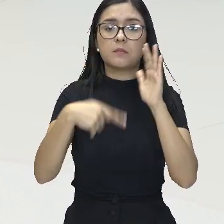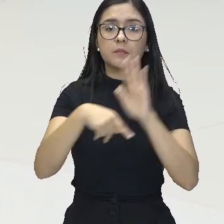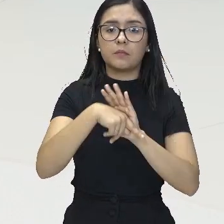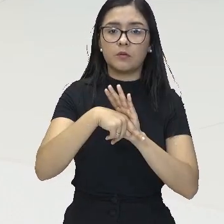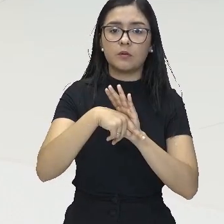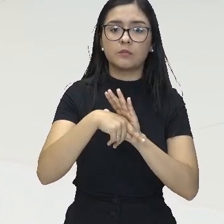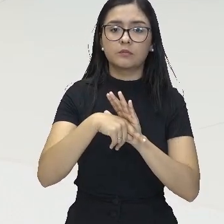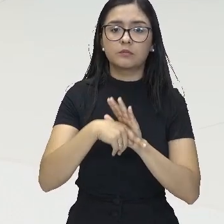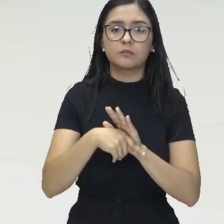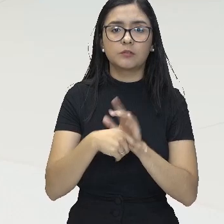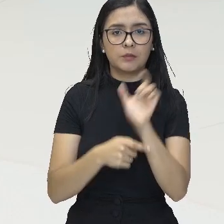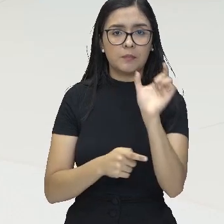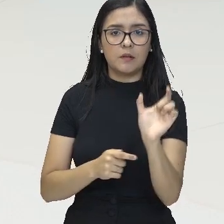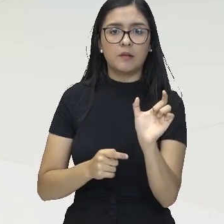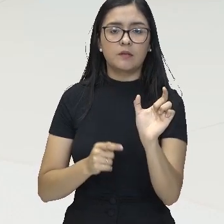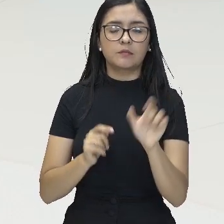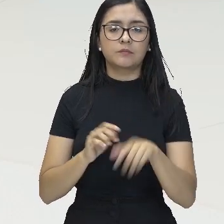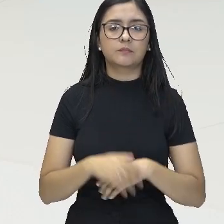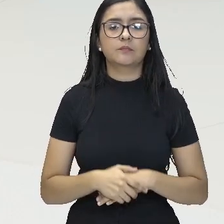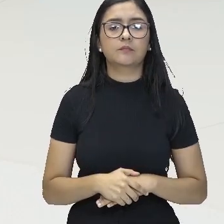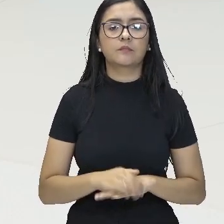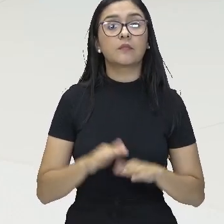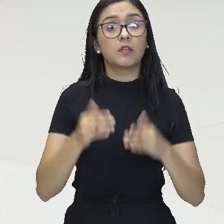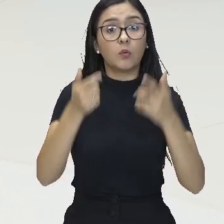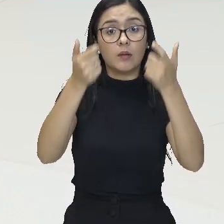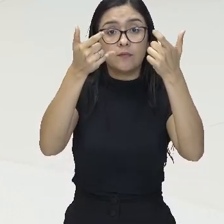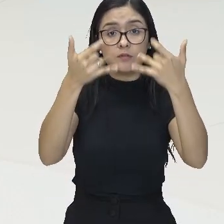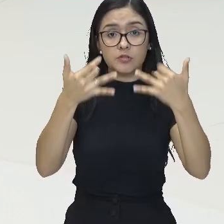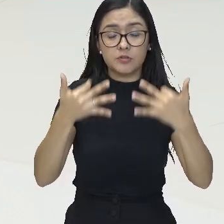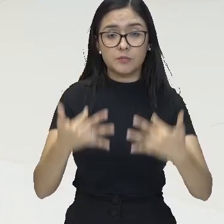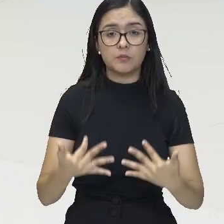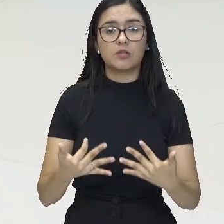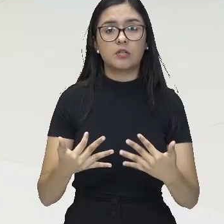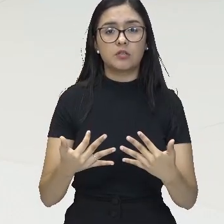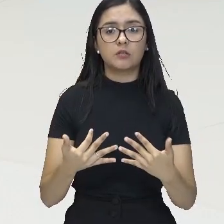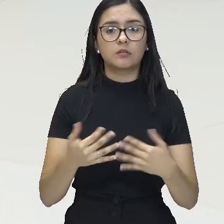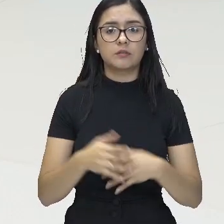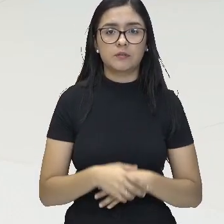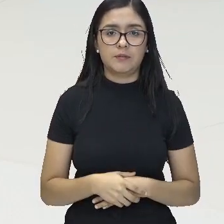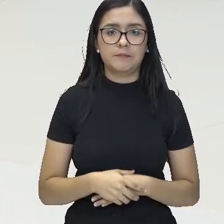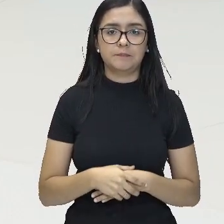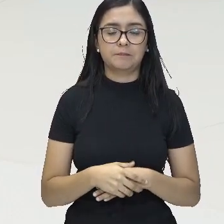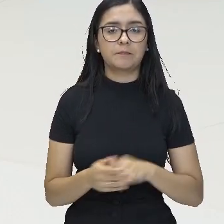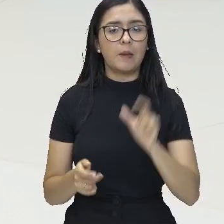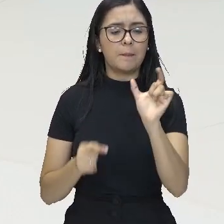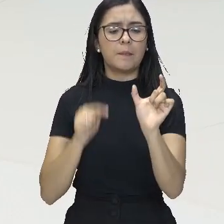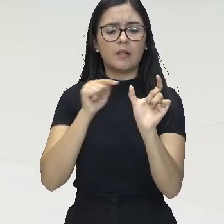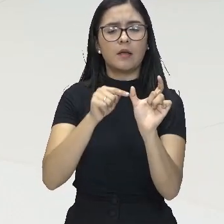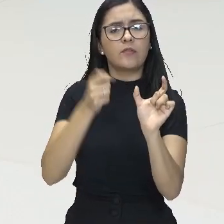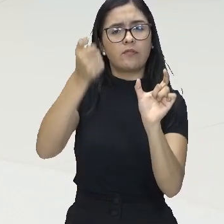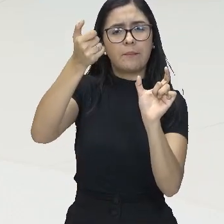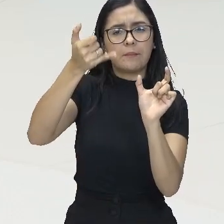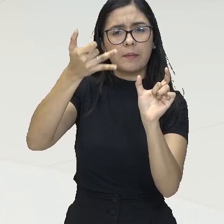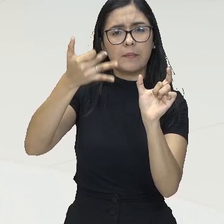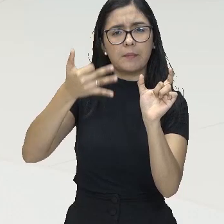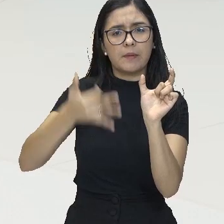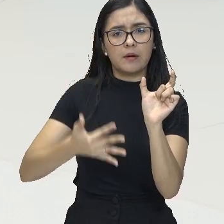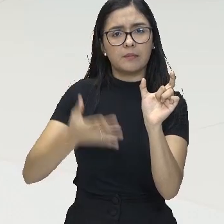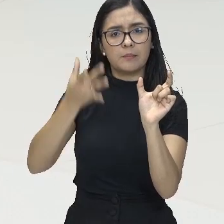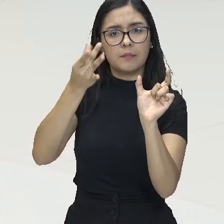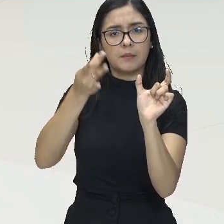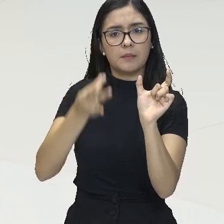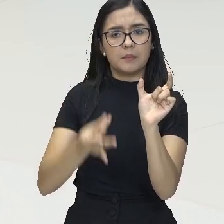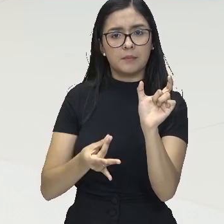termo. Ou seja, como é explicativa, vai explicar. Tá? Então, ele vai